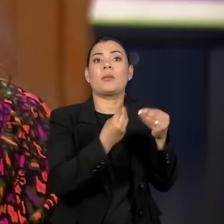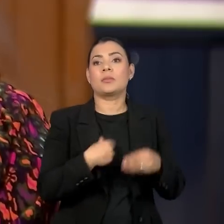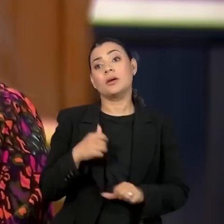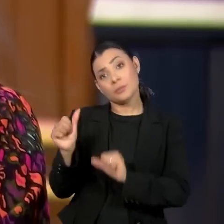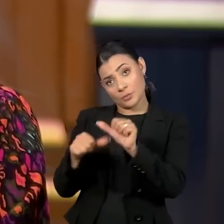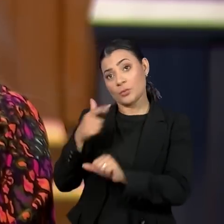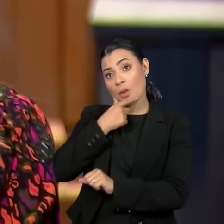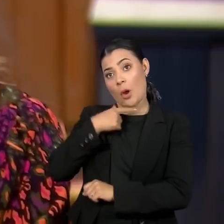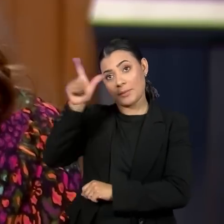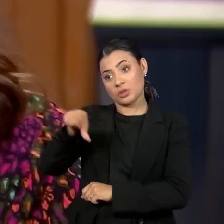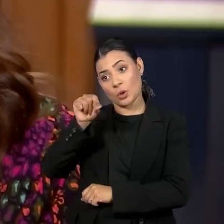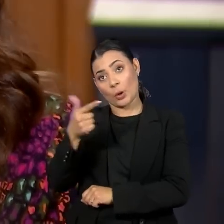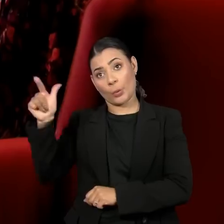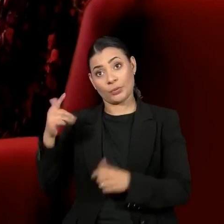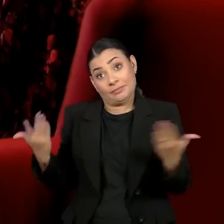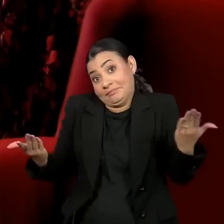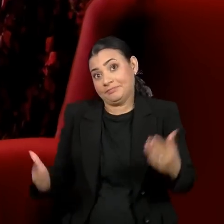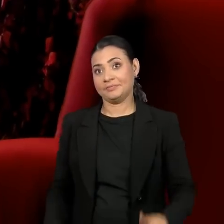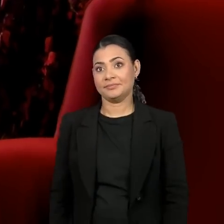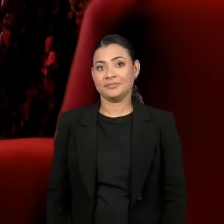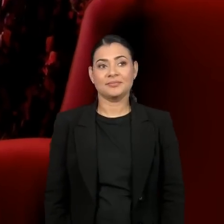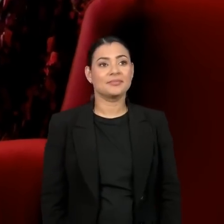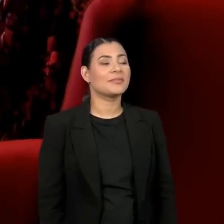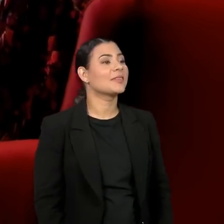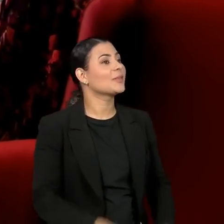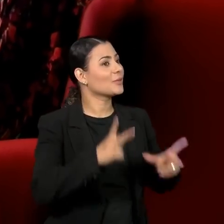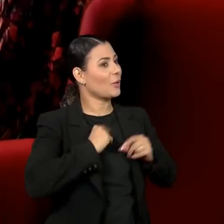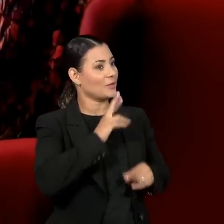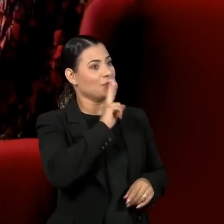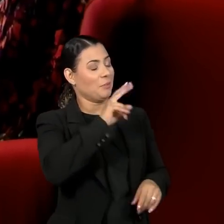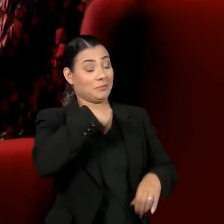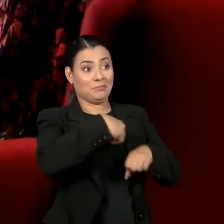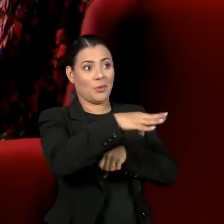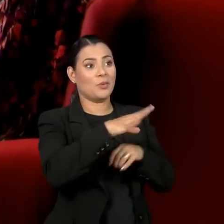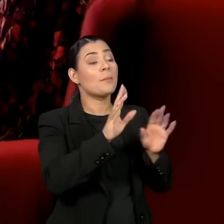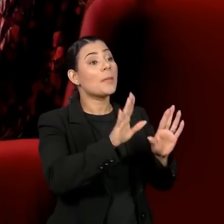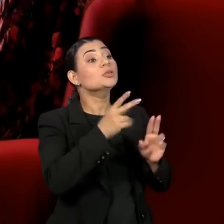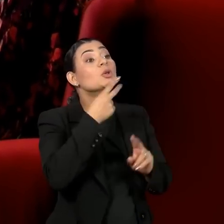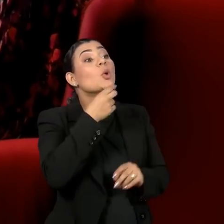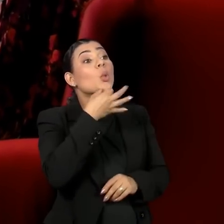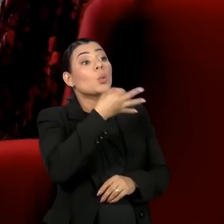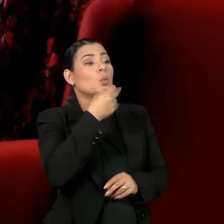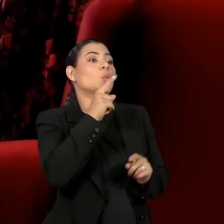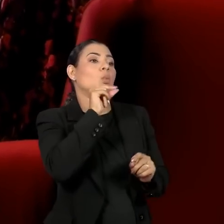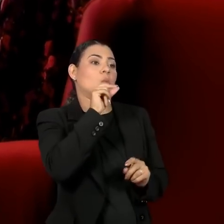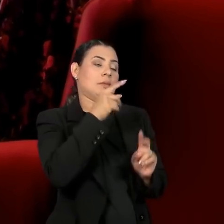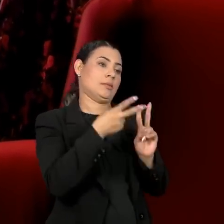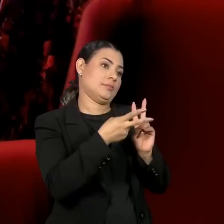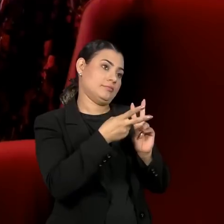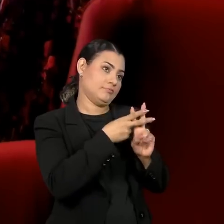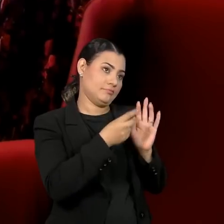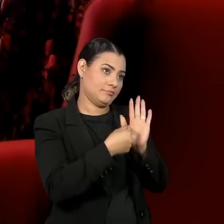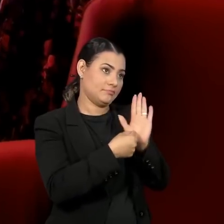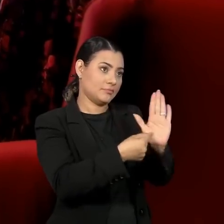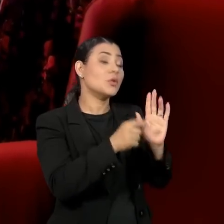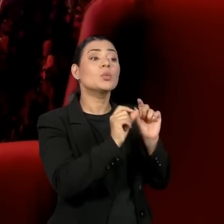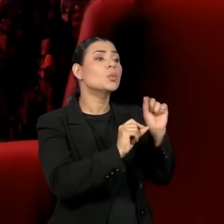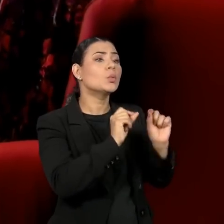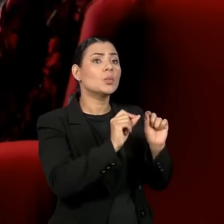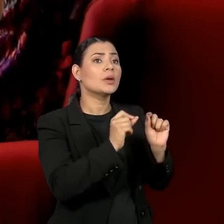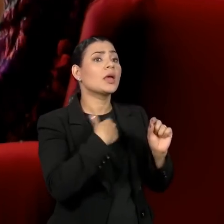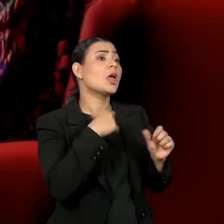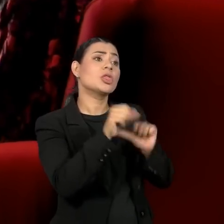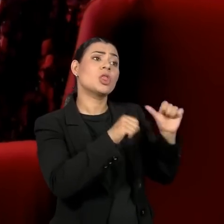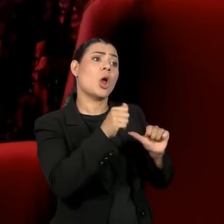Tô brincando. Rapidamente alguém deu uma resposta para Lilian lá no Twitter. O Brasil troca de parceiro, amor.